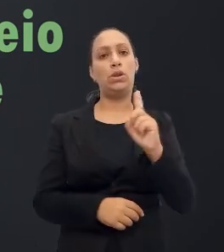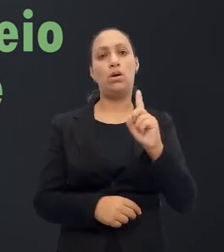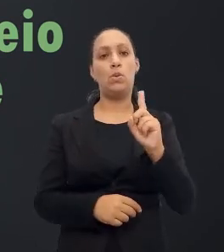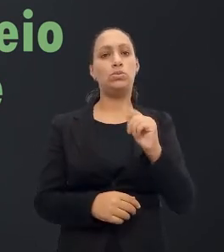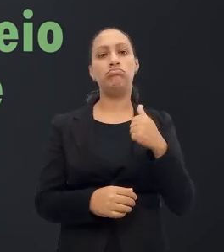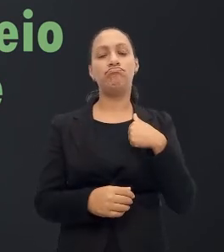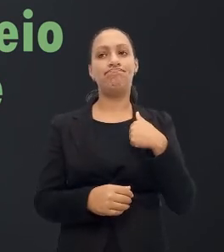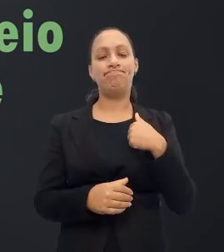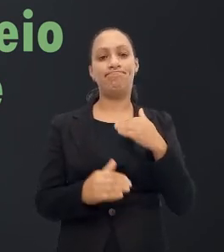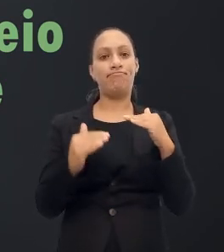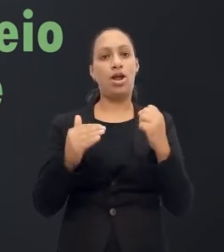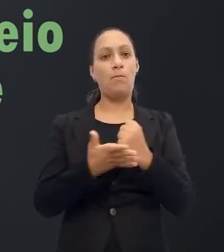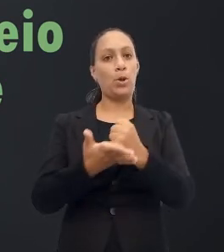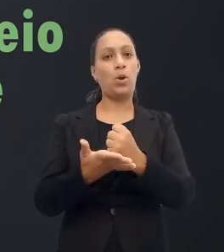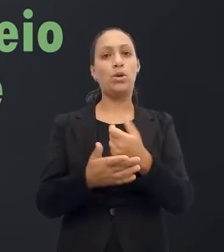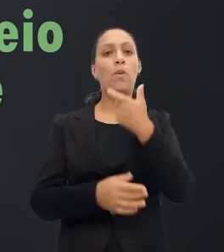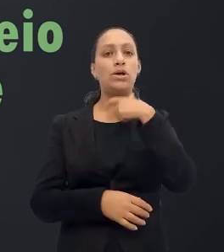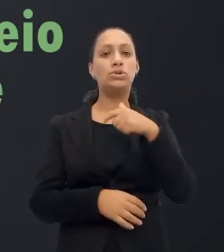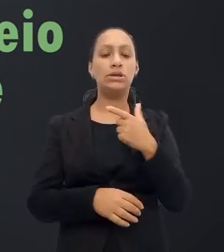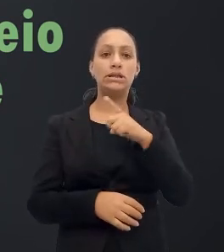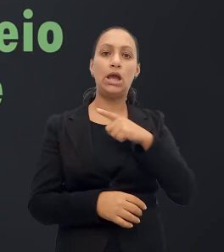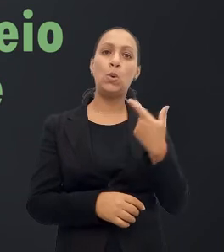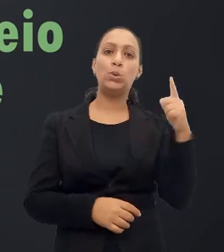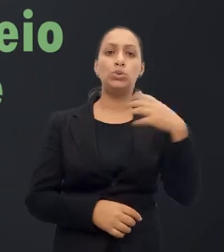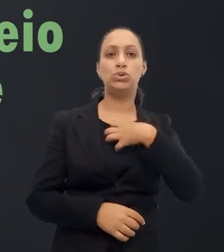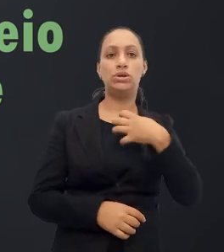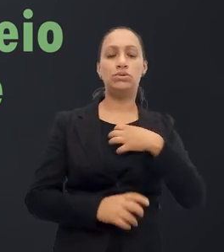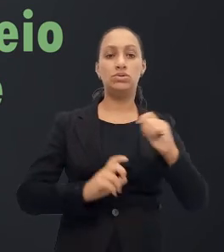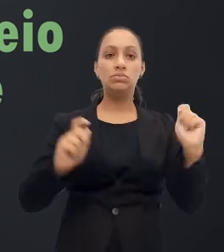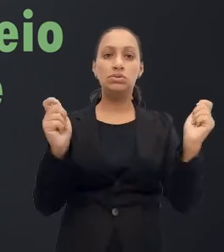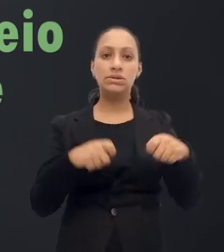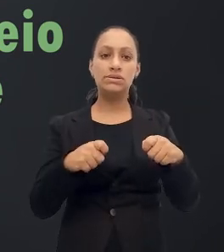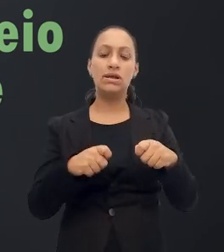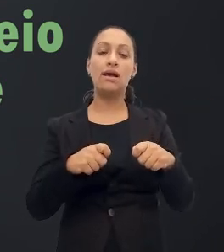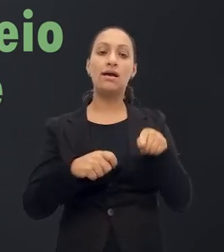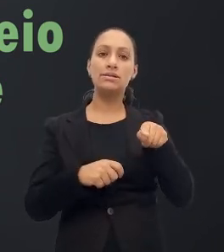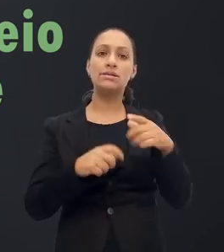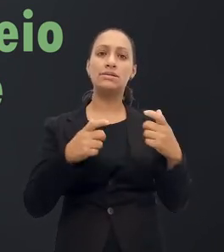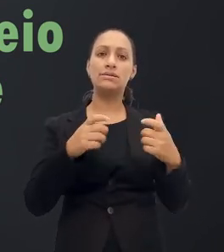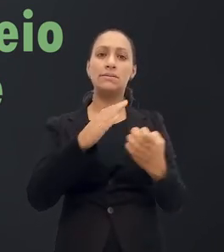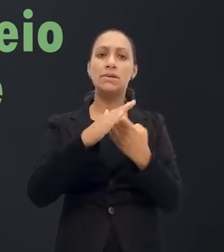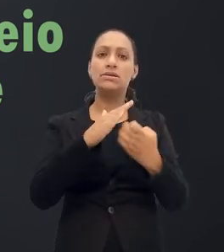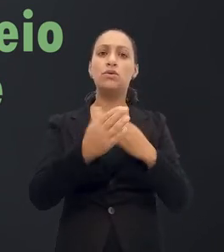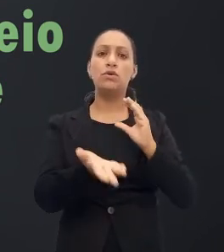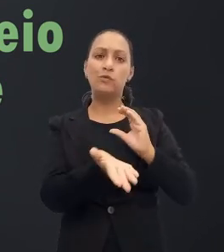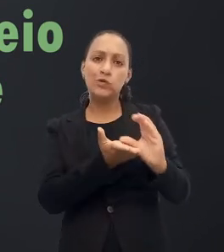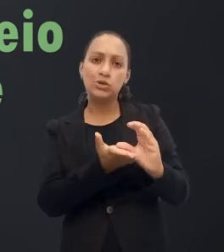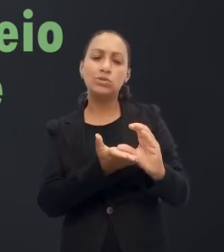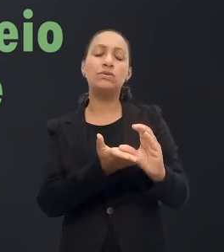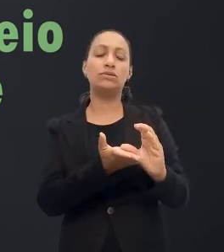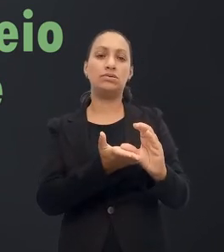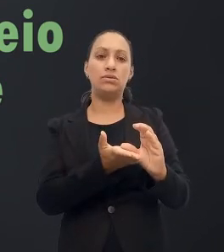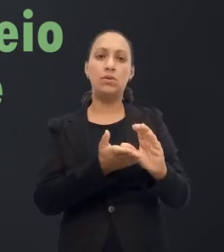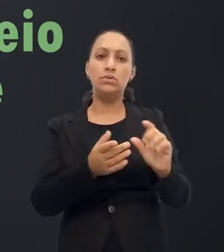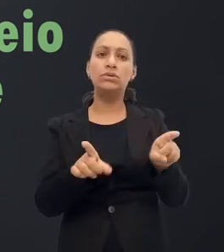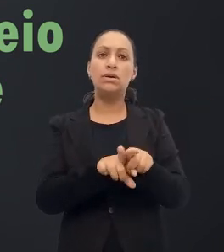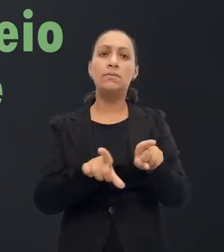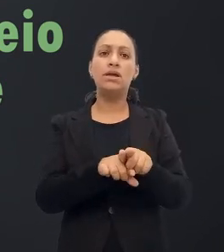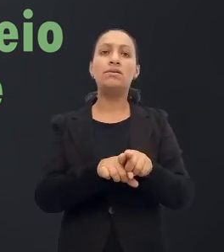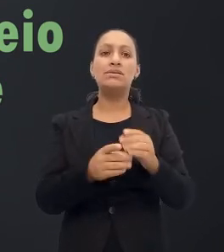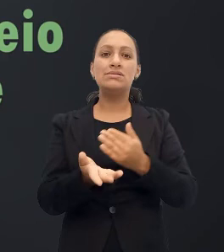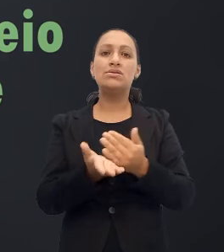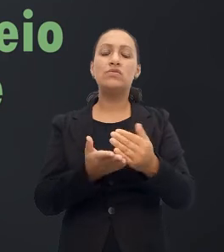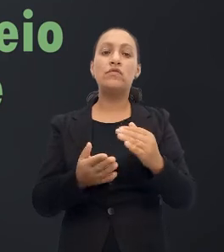Eu acho que a gente tem outras formas de potencializar a ação dessas companhias, com investimento, com iniciativa pública e